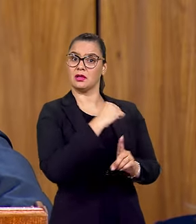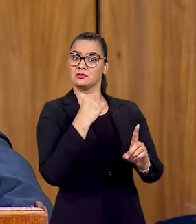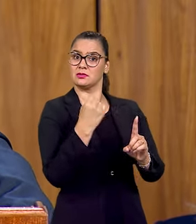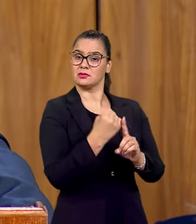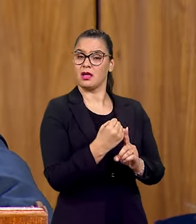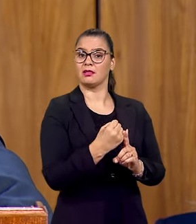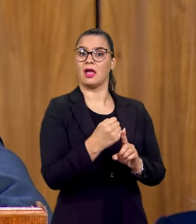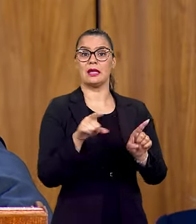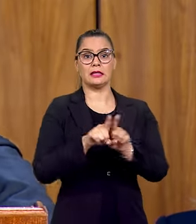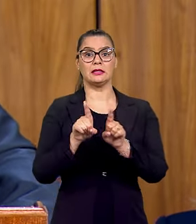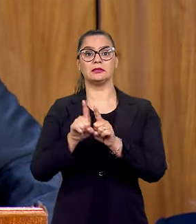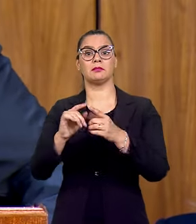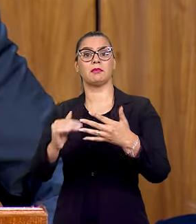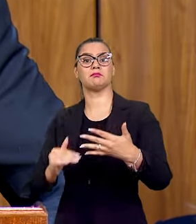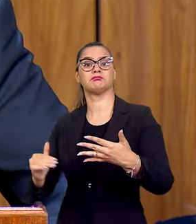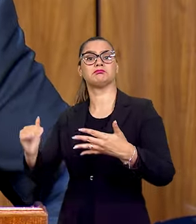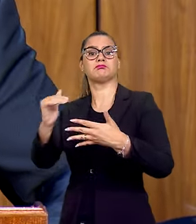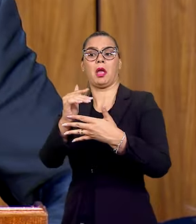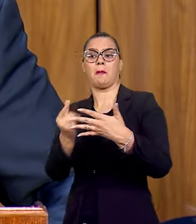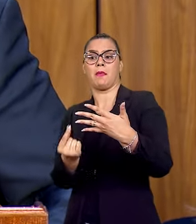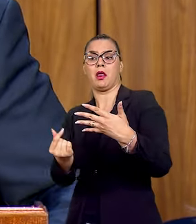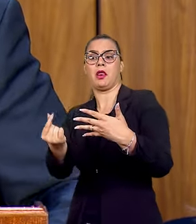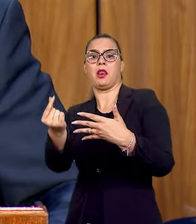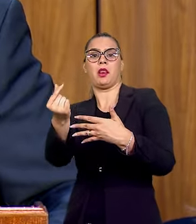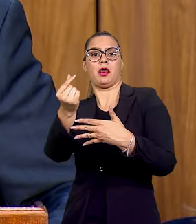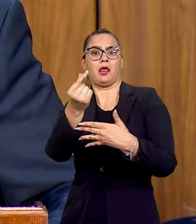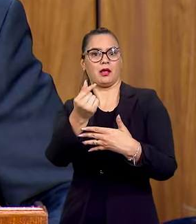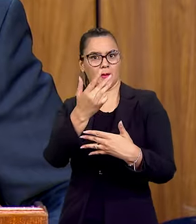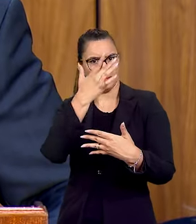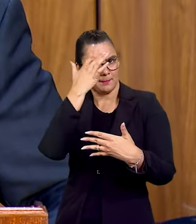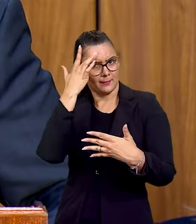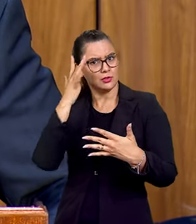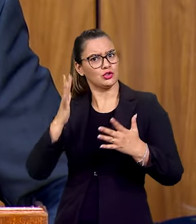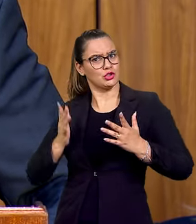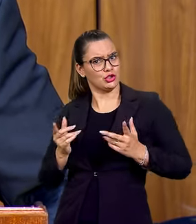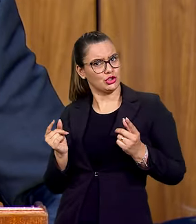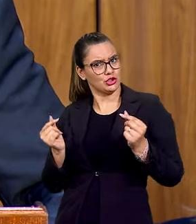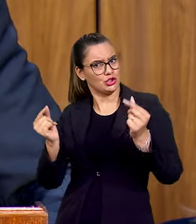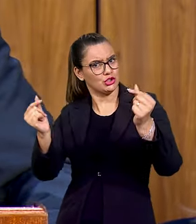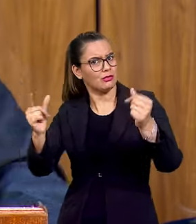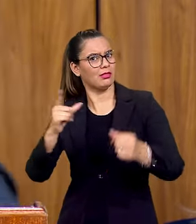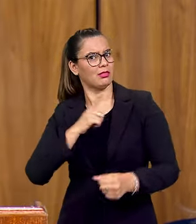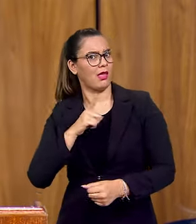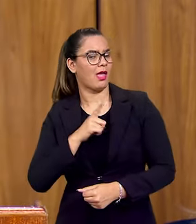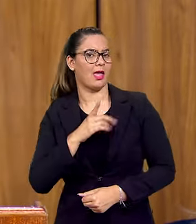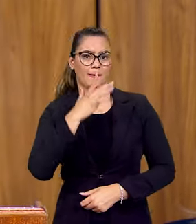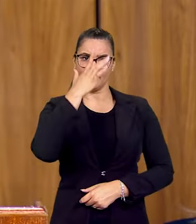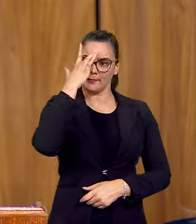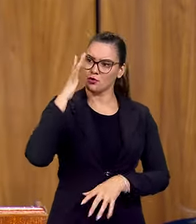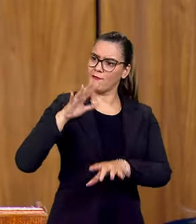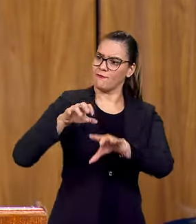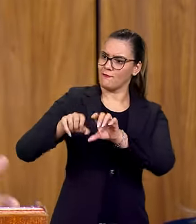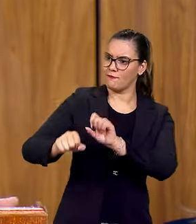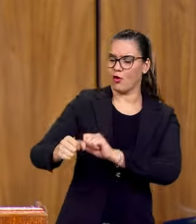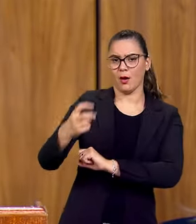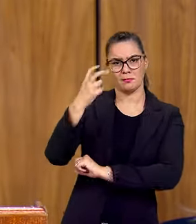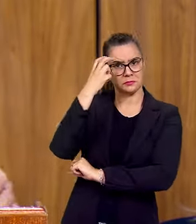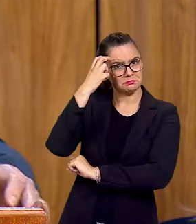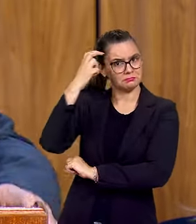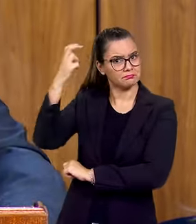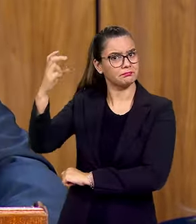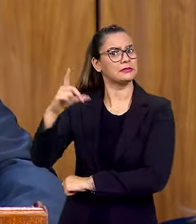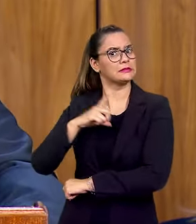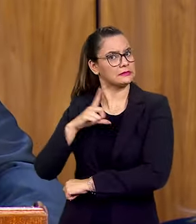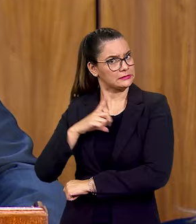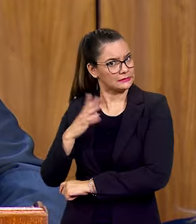da sociedade e setores da alta sociedade, com gente com bastante dinheiro, com gente com bastante